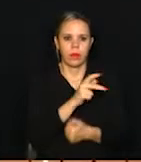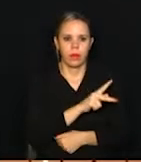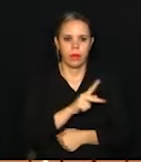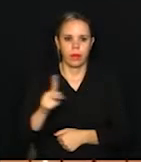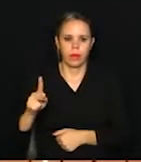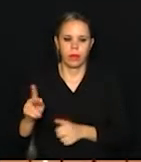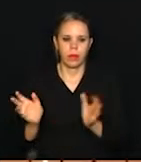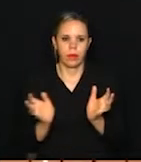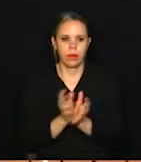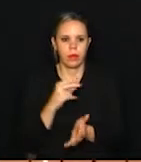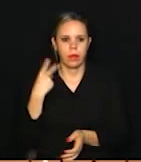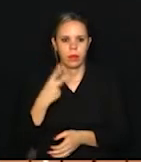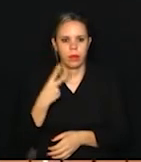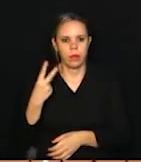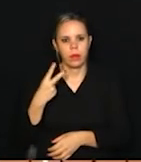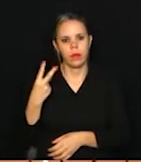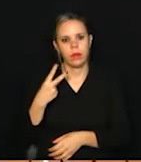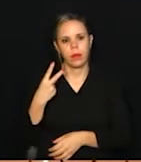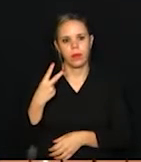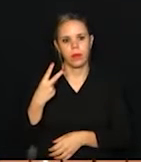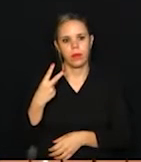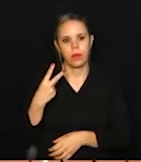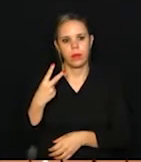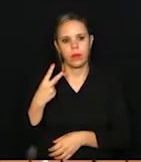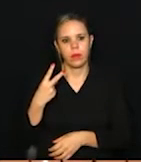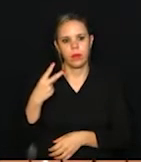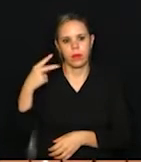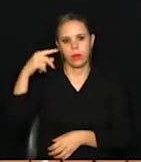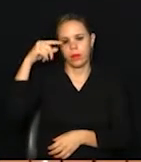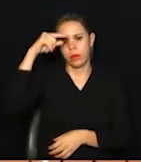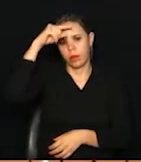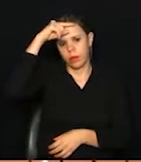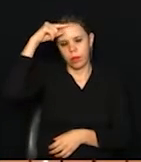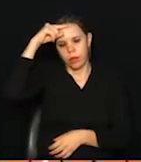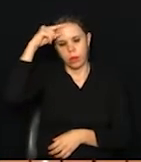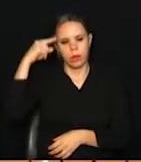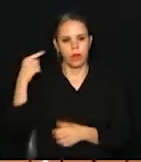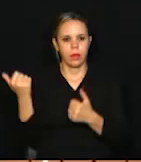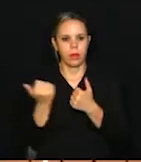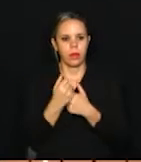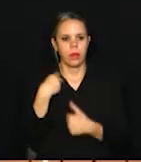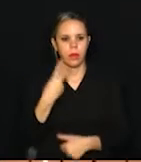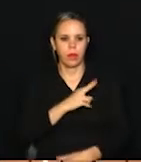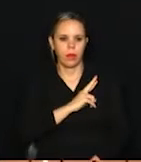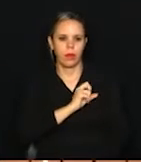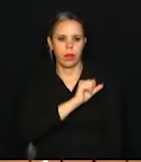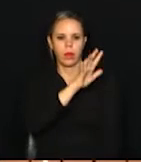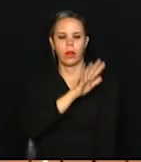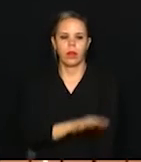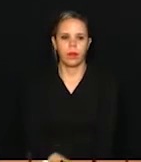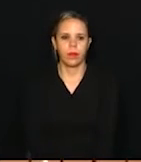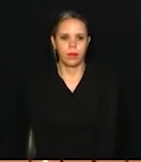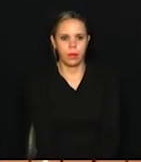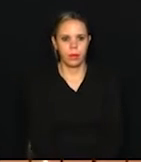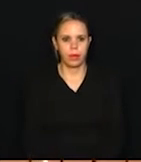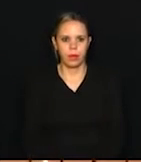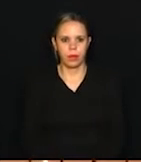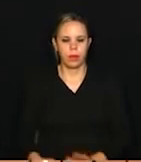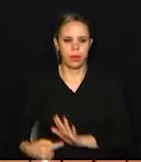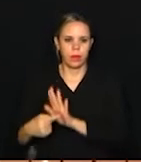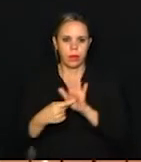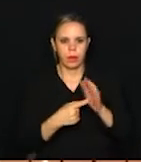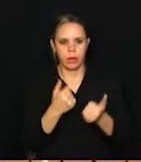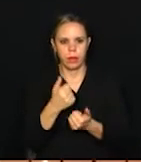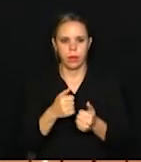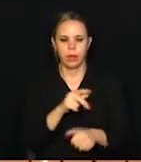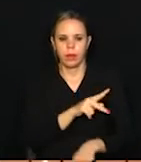da comissão, o vereador Otto Alejandro, e como suplente do vereador Rubens Gás, faço aqui as vezes da presidência